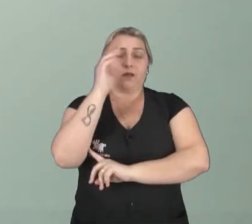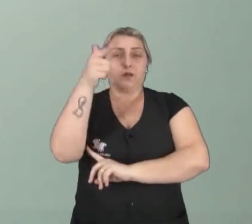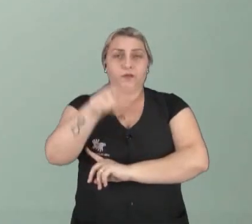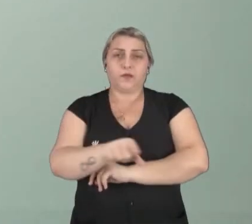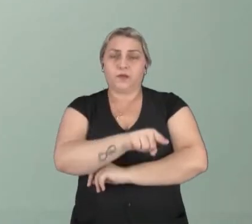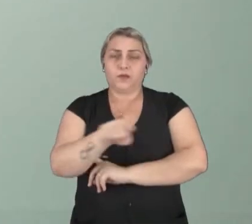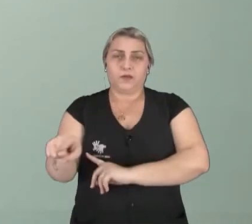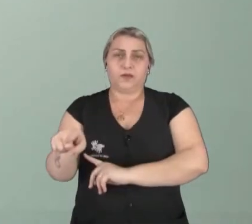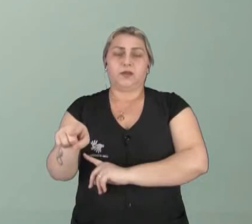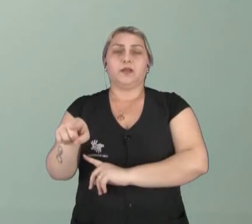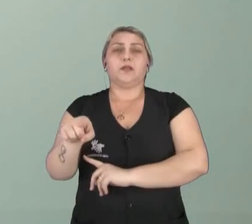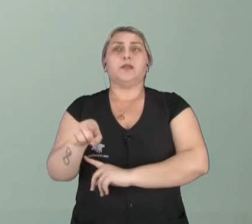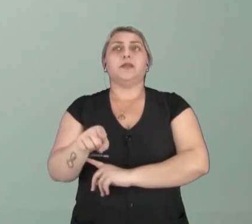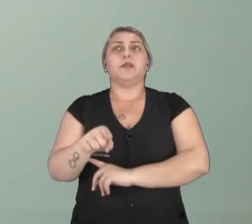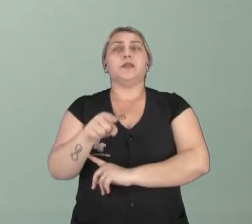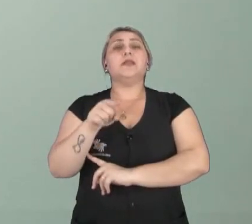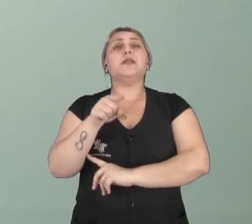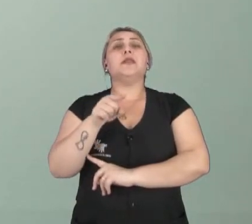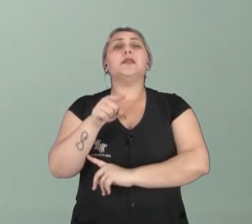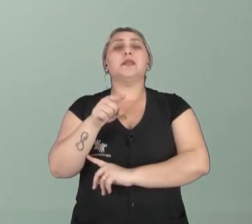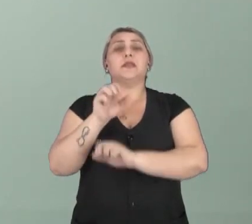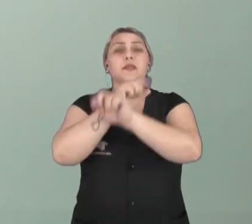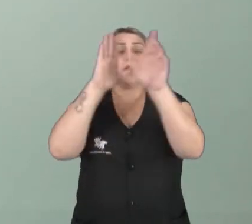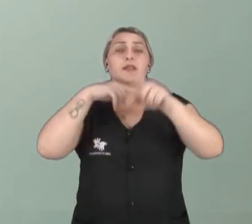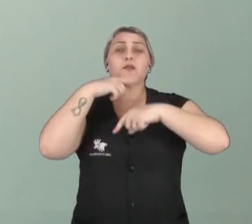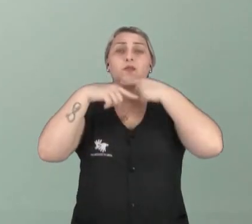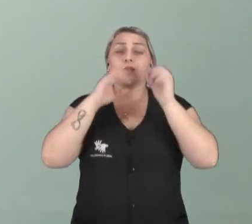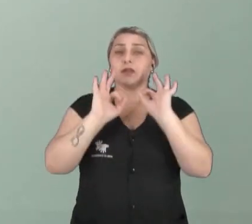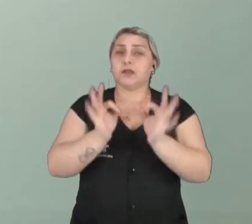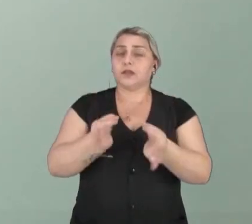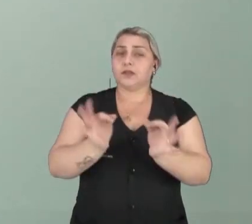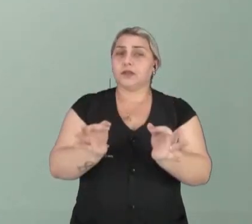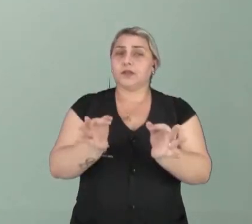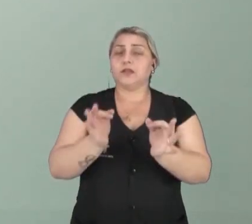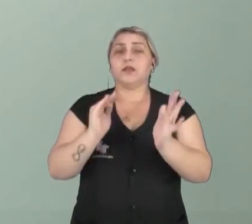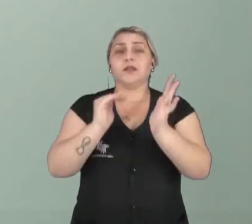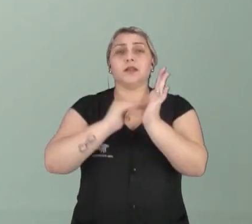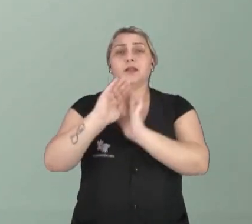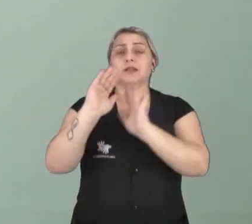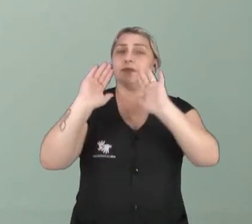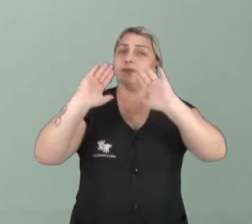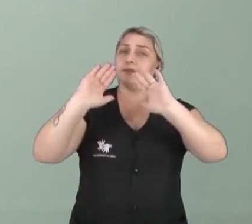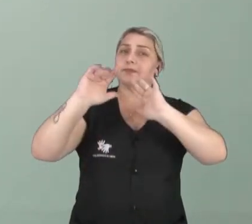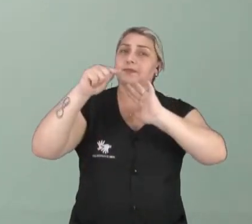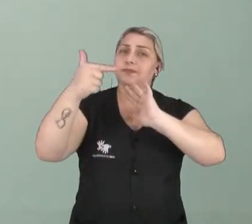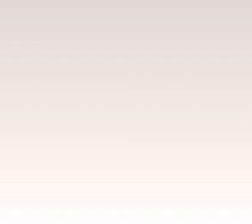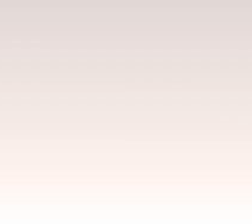vocês sanem as dúvidas de vocês, tá certo? E até mais.